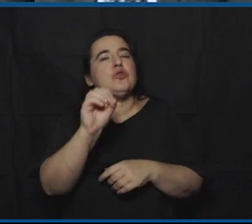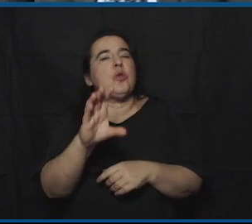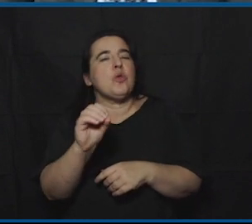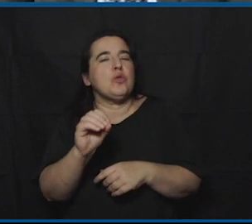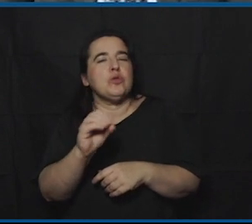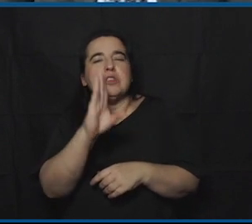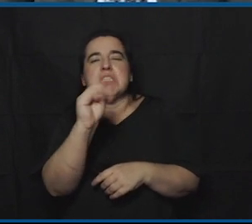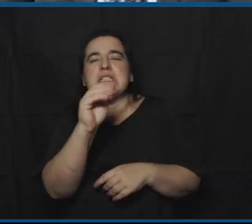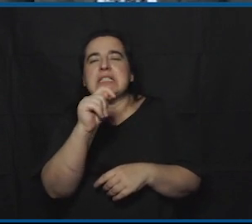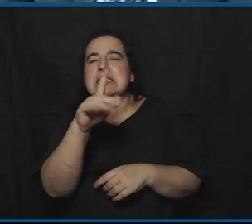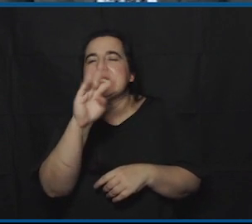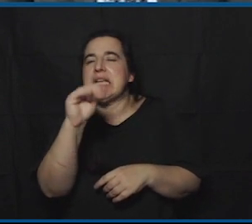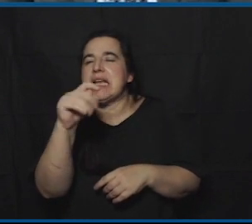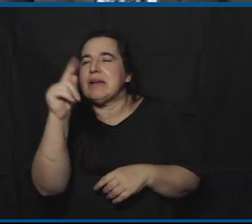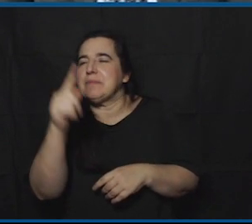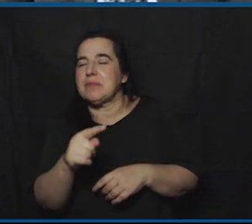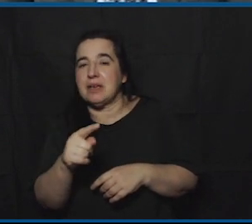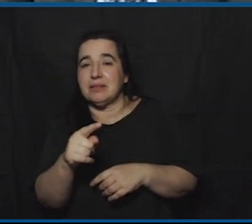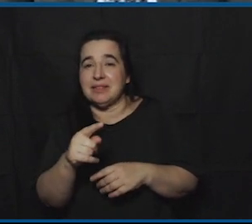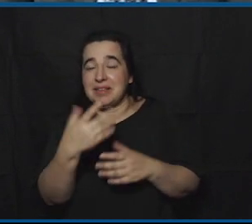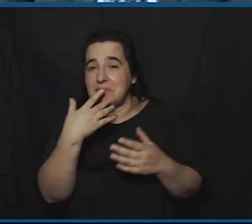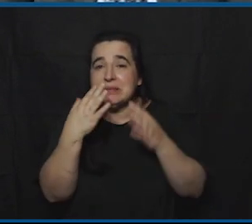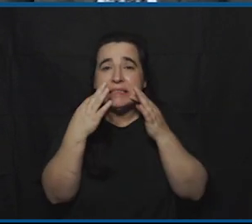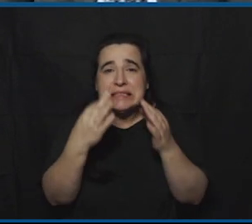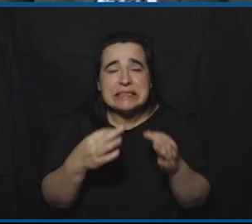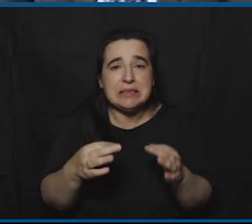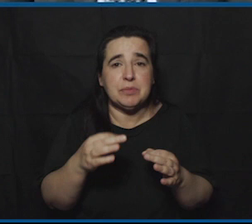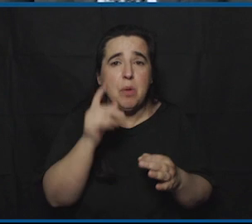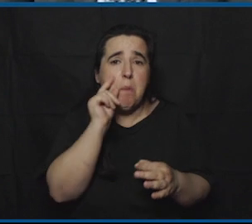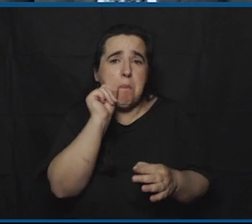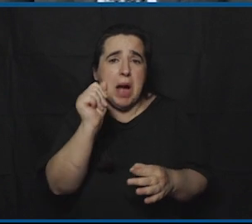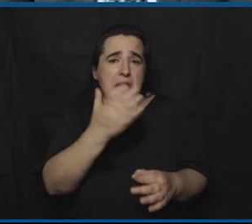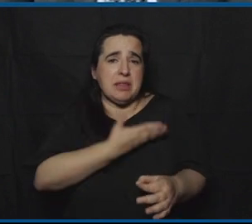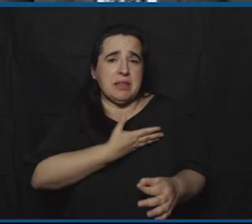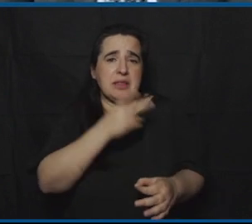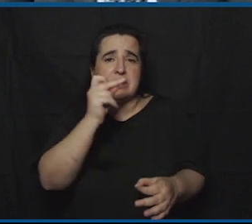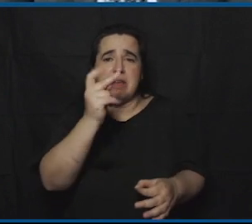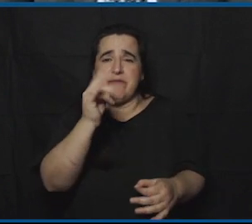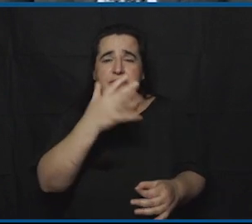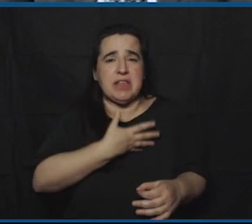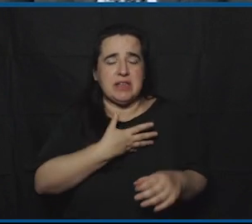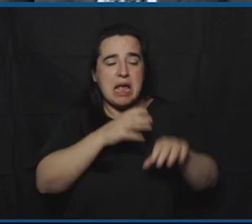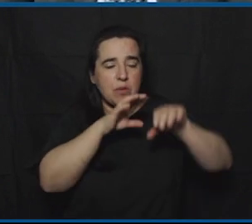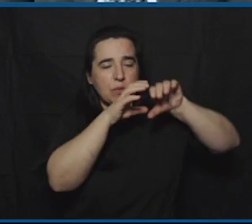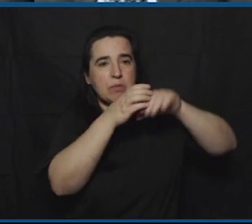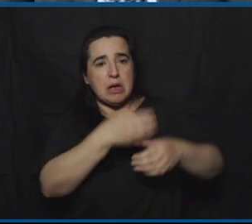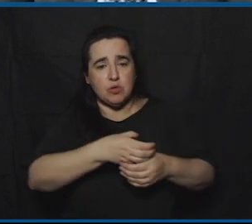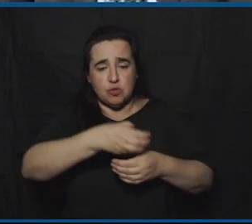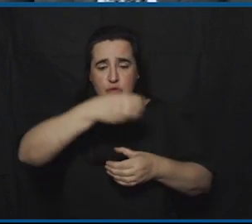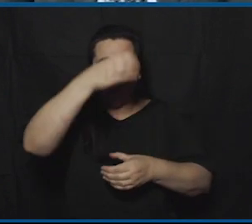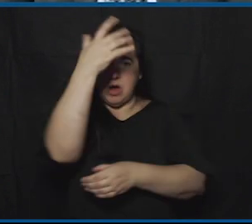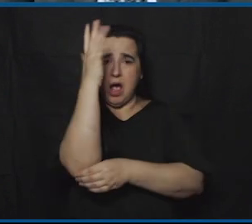Jessé. Este Jessé, o discreto Jessé, melhor dizendo, é o pai de Davi. Portanto, é o tronco de onde,